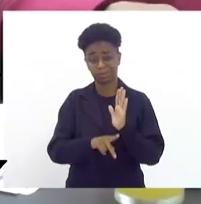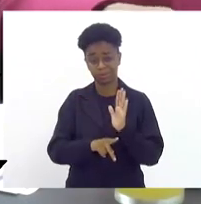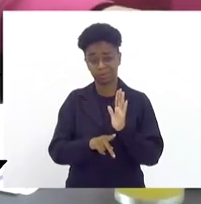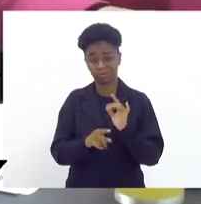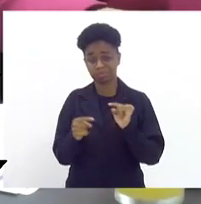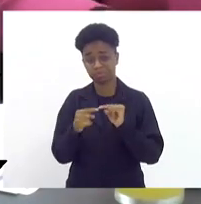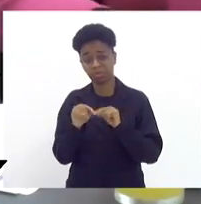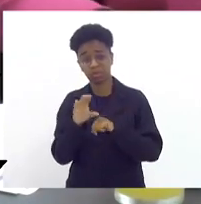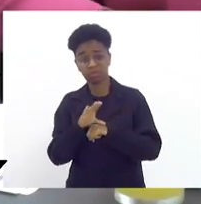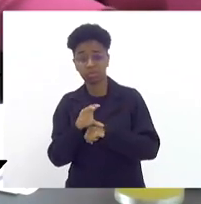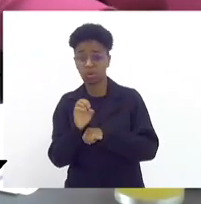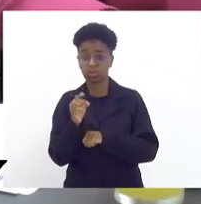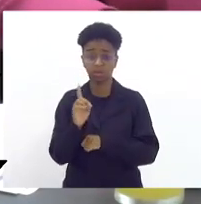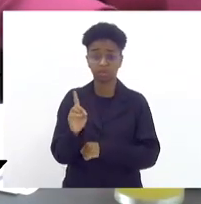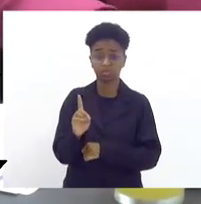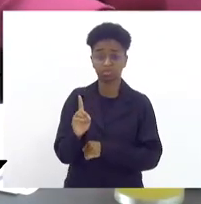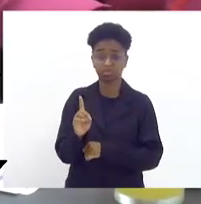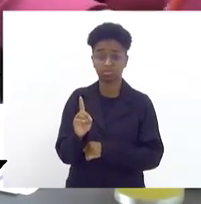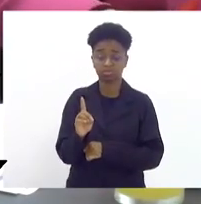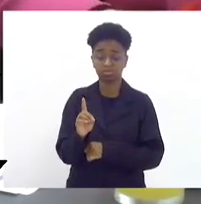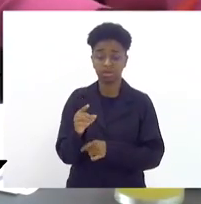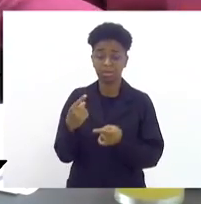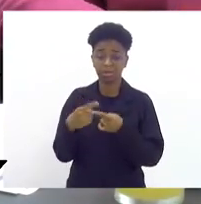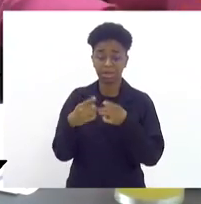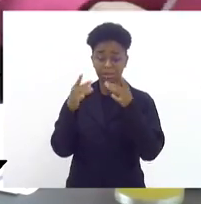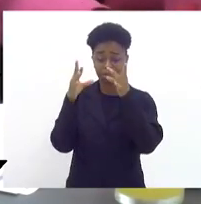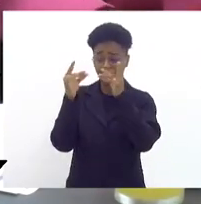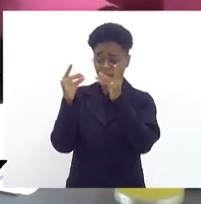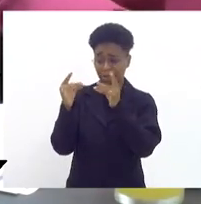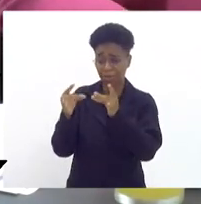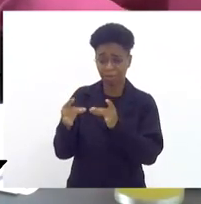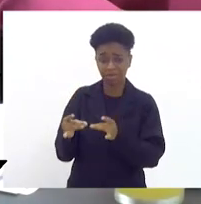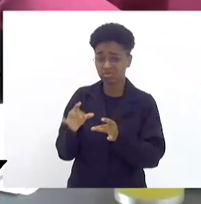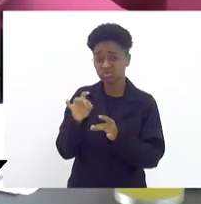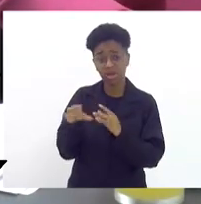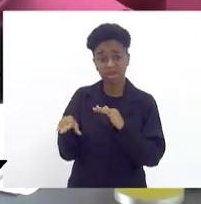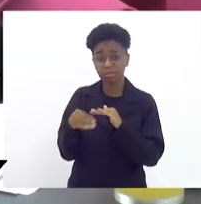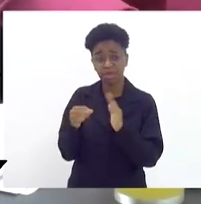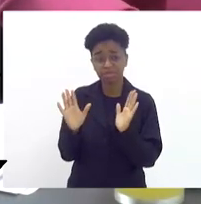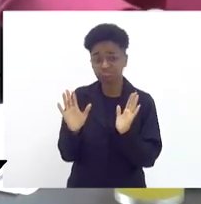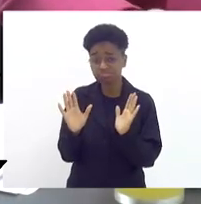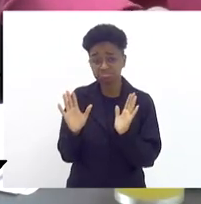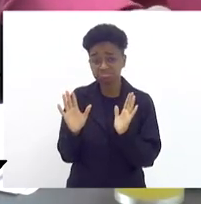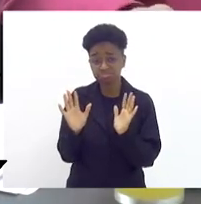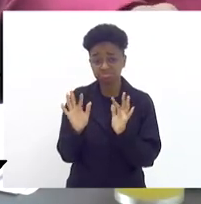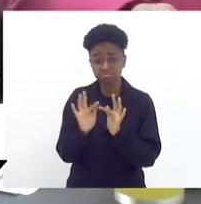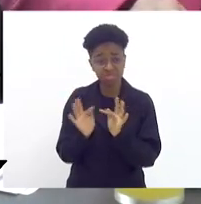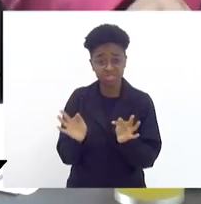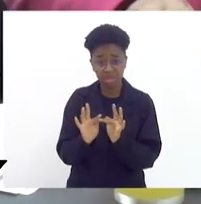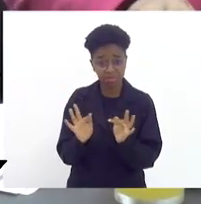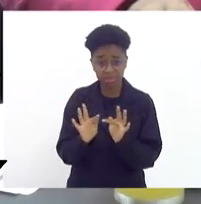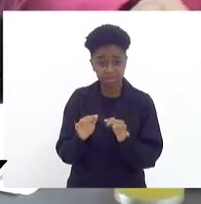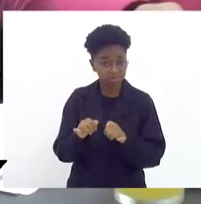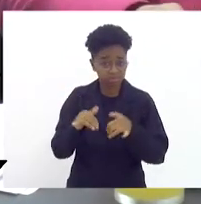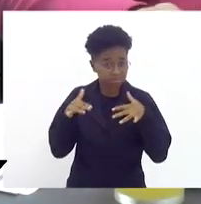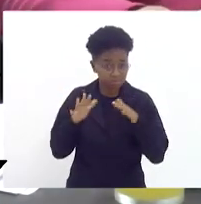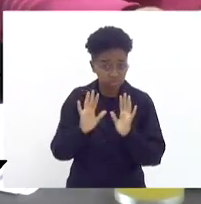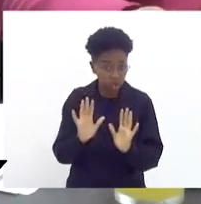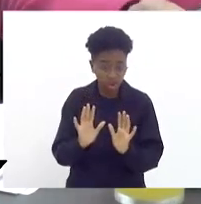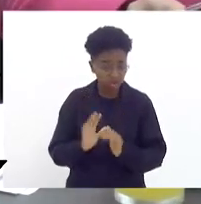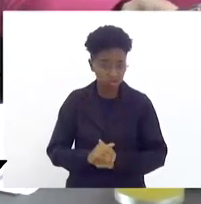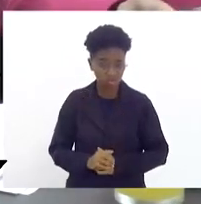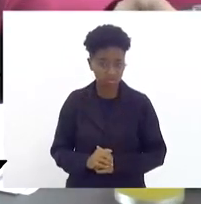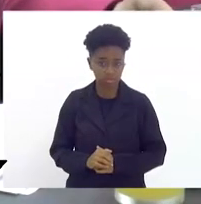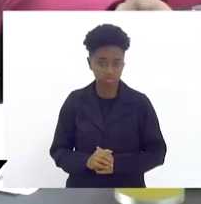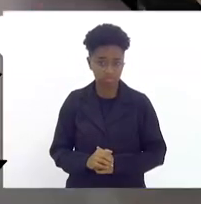constitucional ou inconstitucional. Eu vou pedir... Porque tudo isso é objeto de emenda de plenário. Verdade. Eu vou pedir... Exatamente. Vou